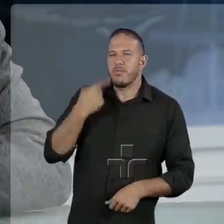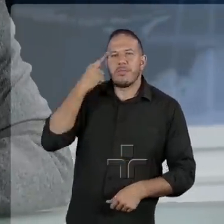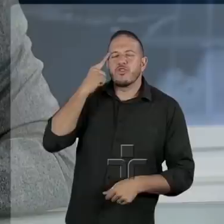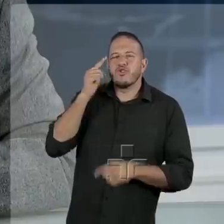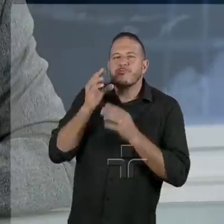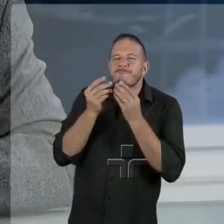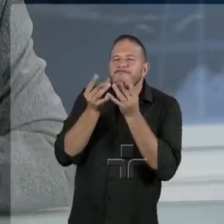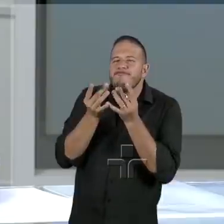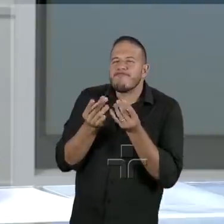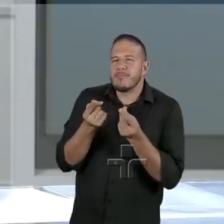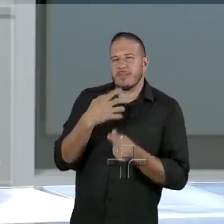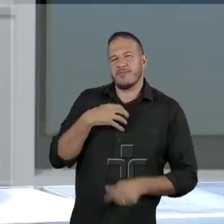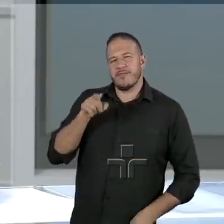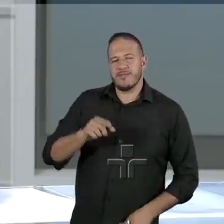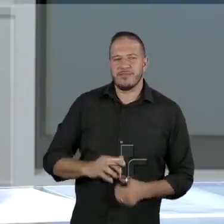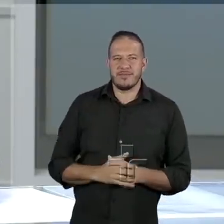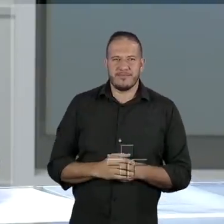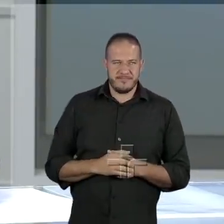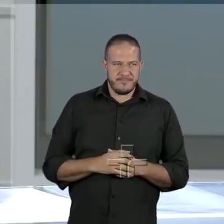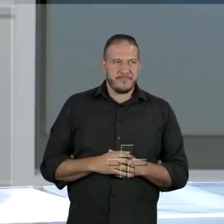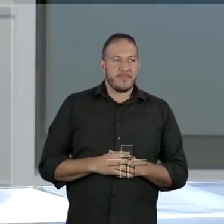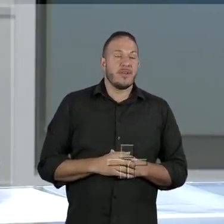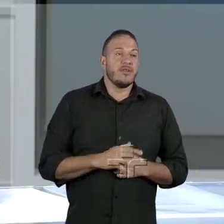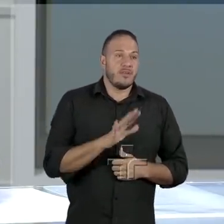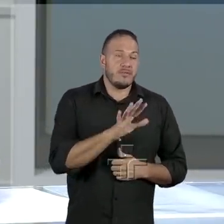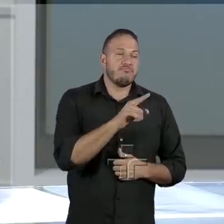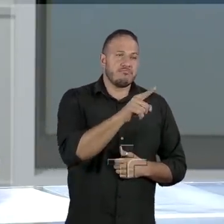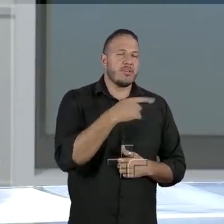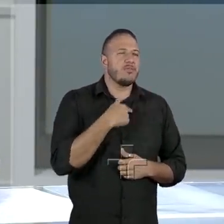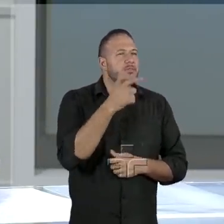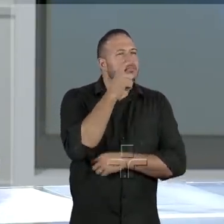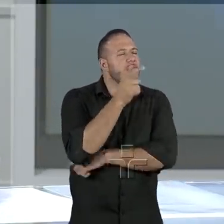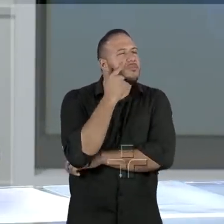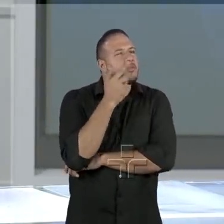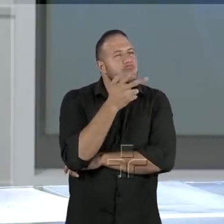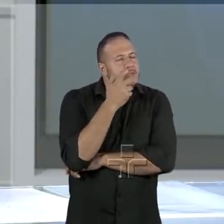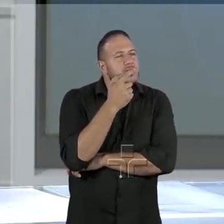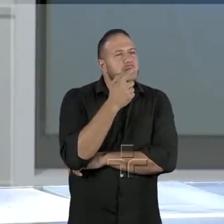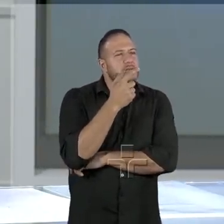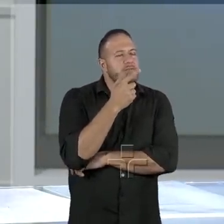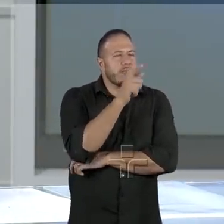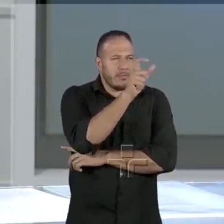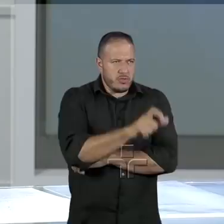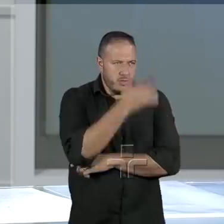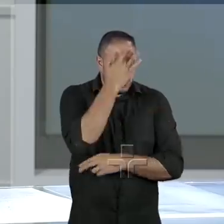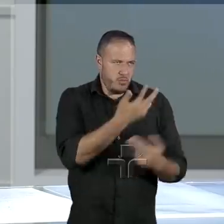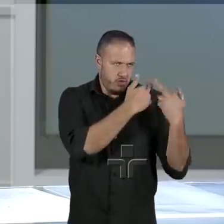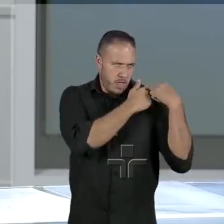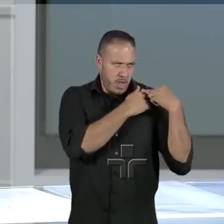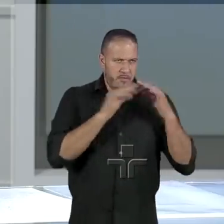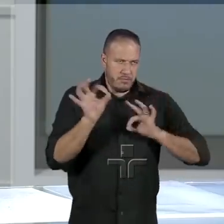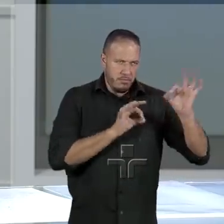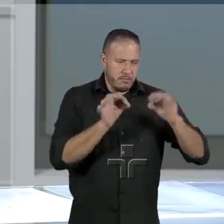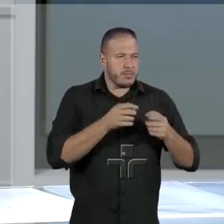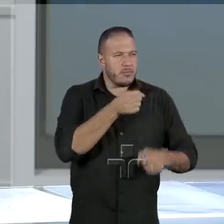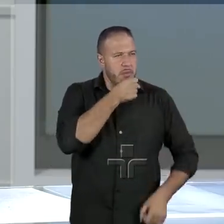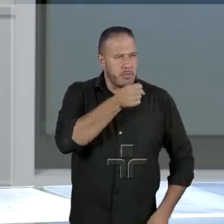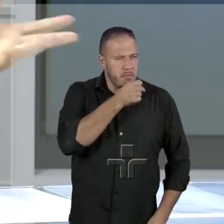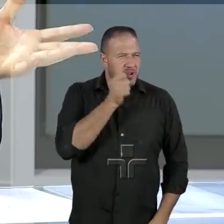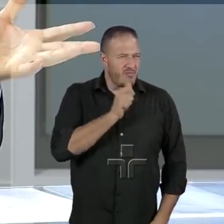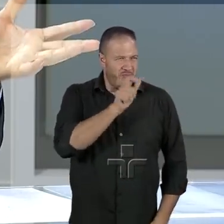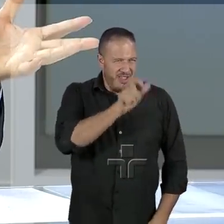percepção. Olha, eu prestei bastante atenção no depoimento da responsável, que se apresenta lá como